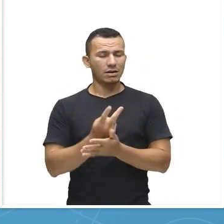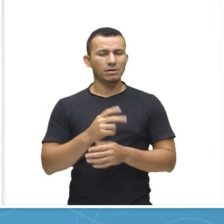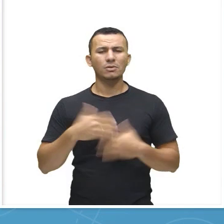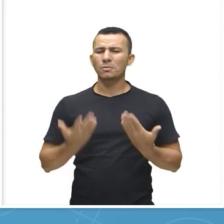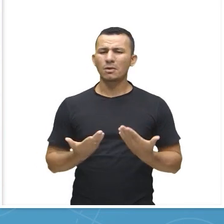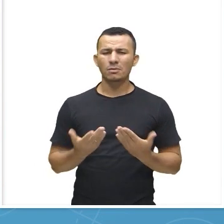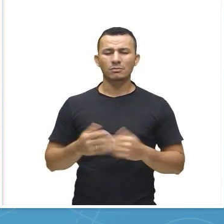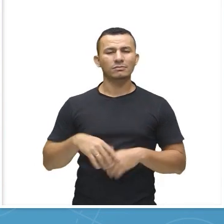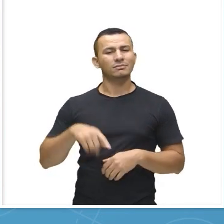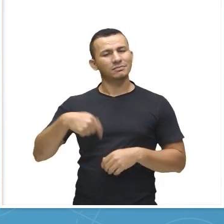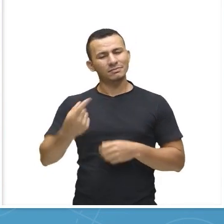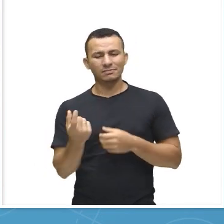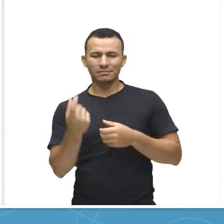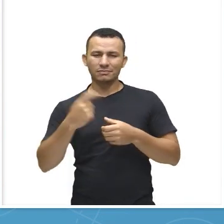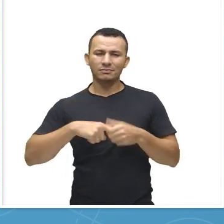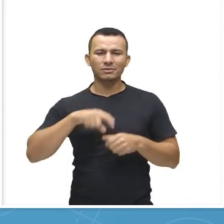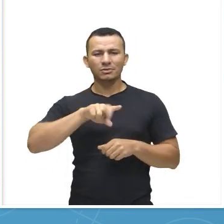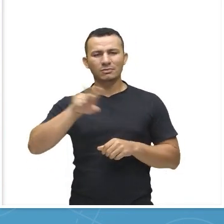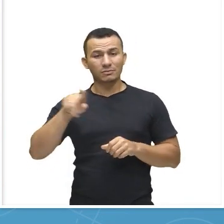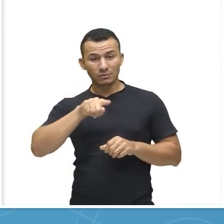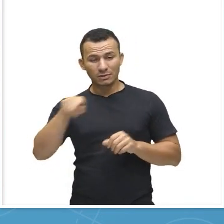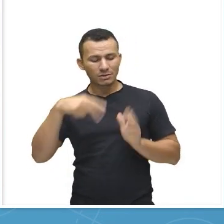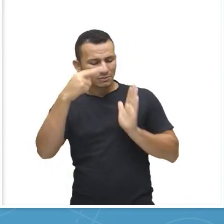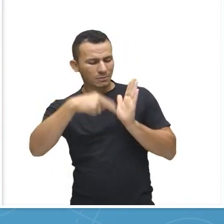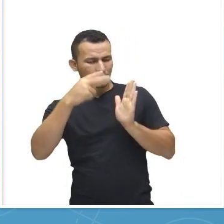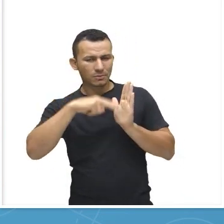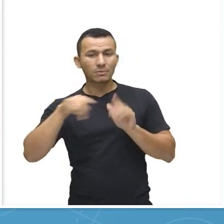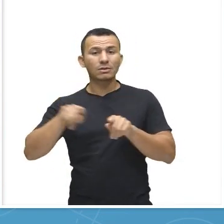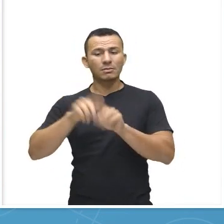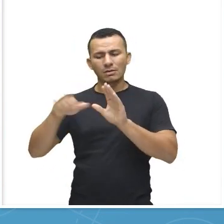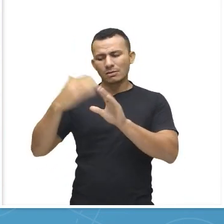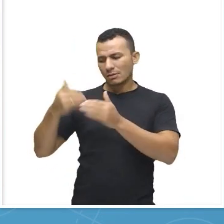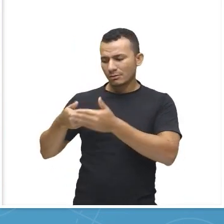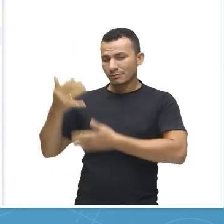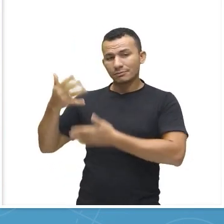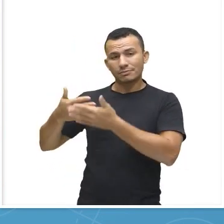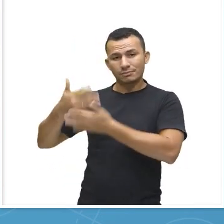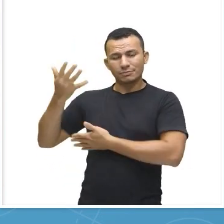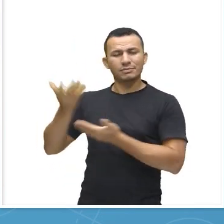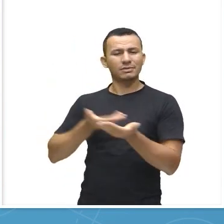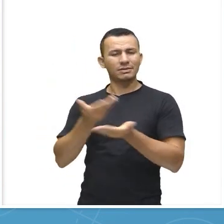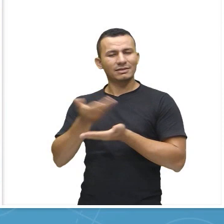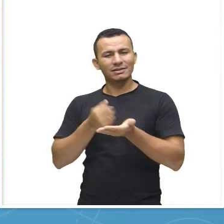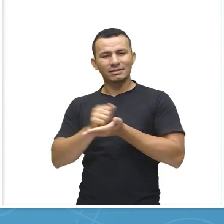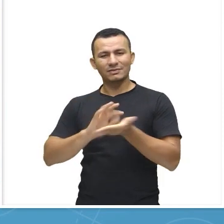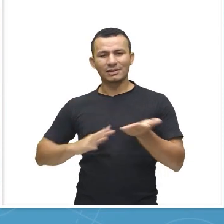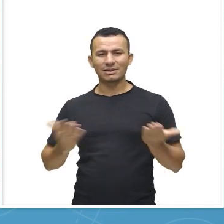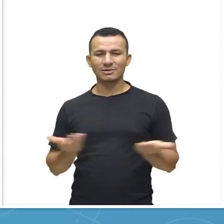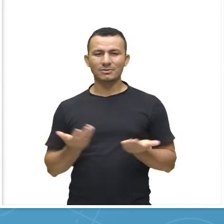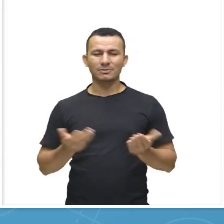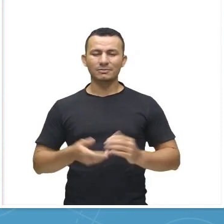é? Daqui a pouco você vai saber participando no nosso chat, na nossa interatividade de hoje.